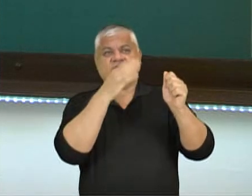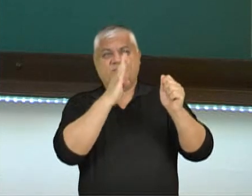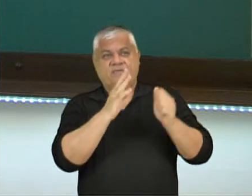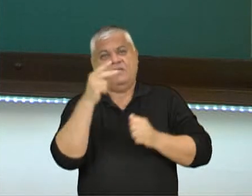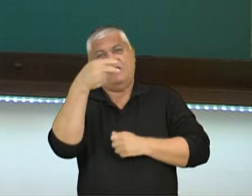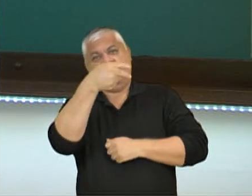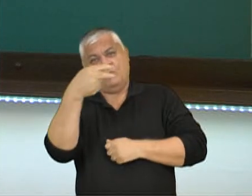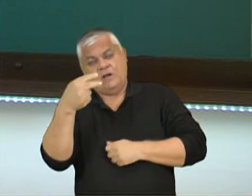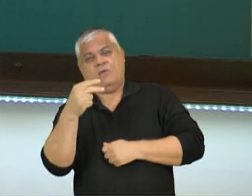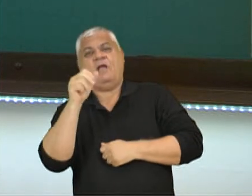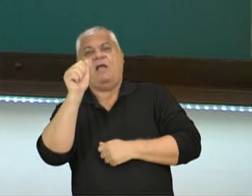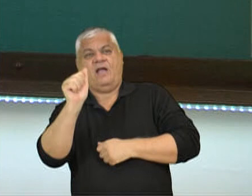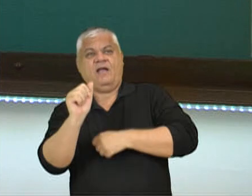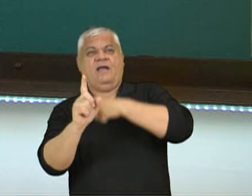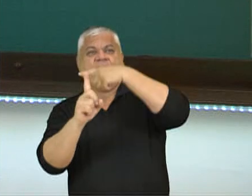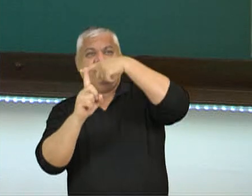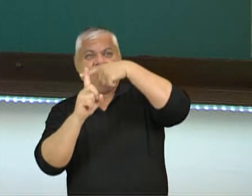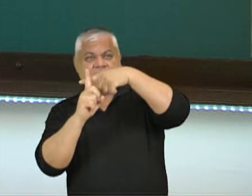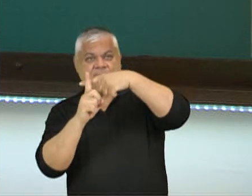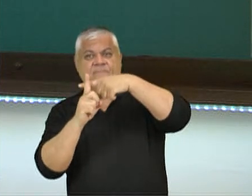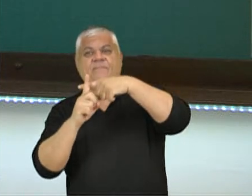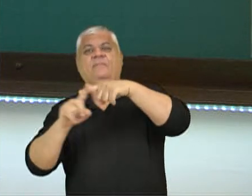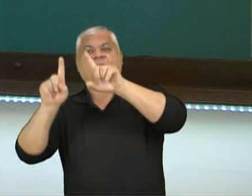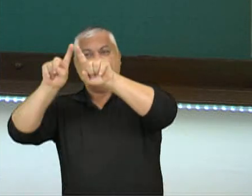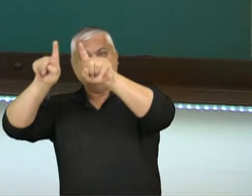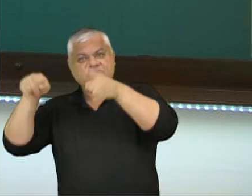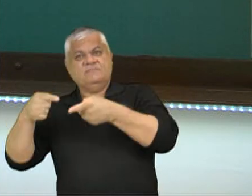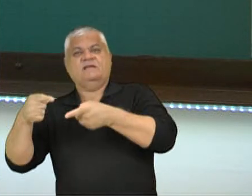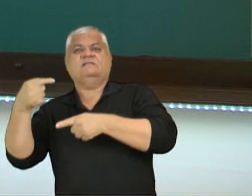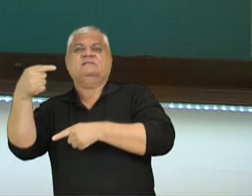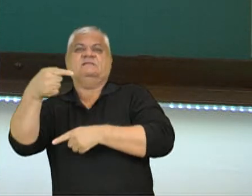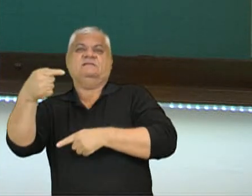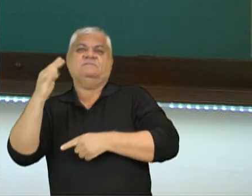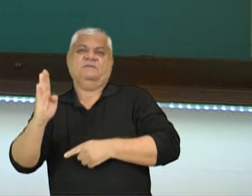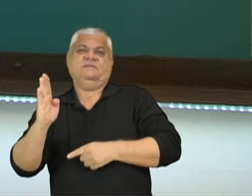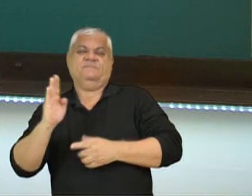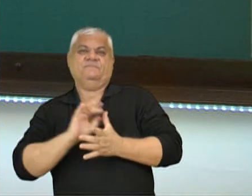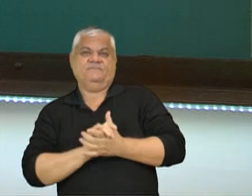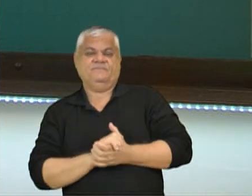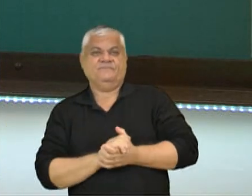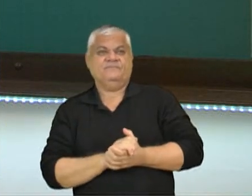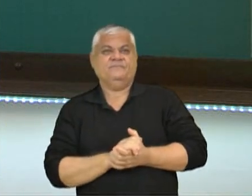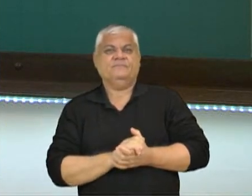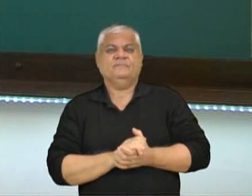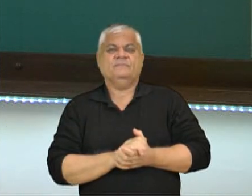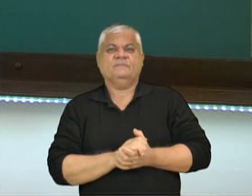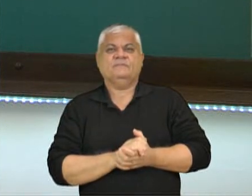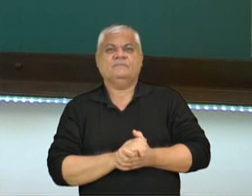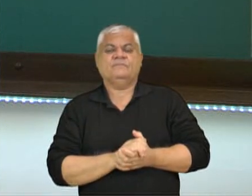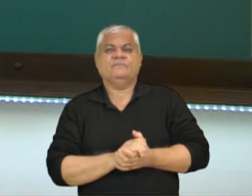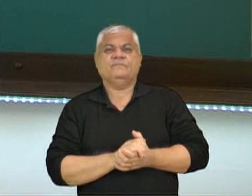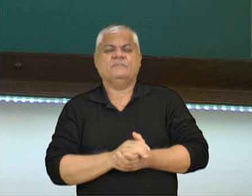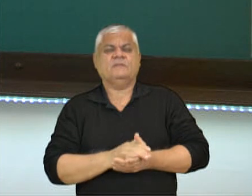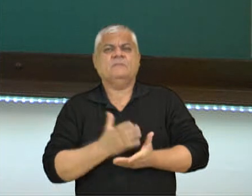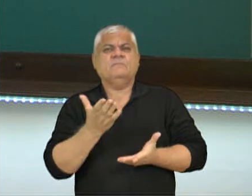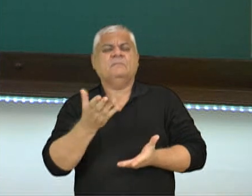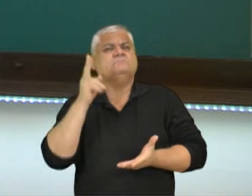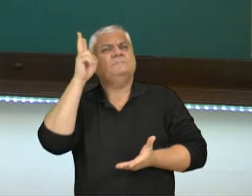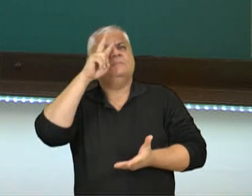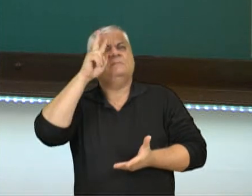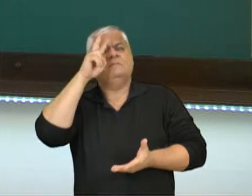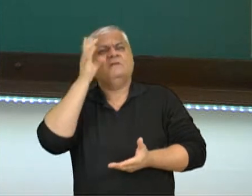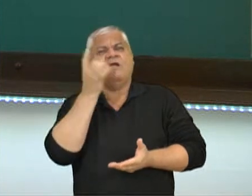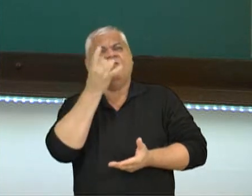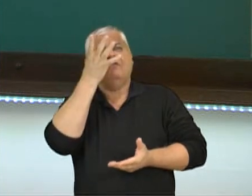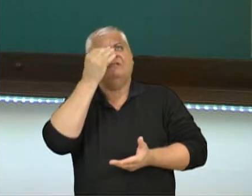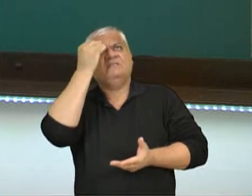B igual A mais menos B. Para a gente relembrar e ficar